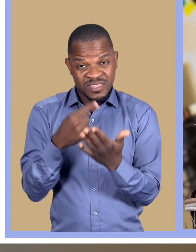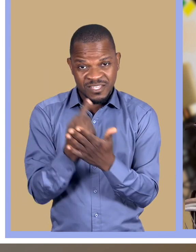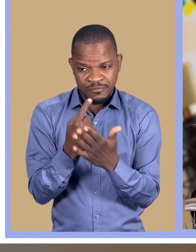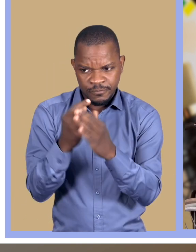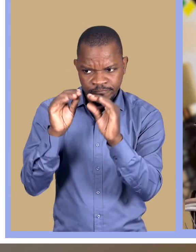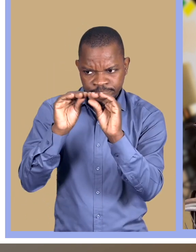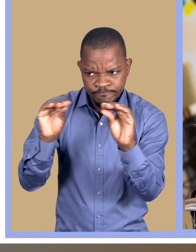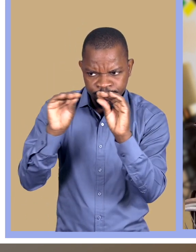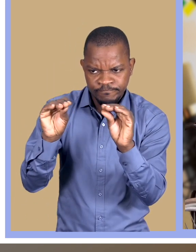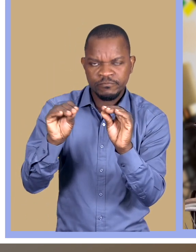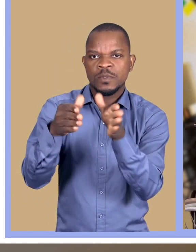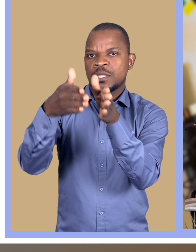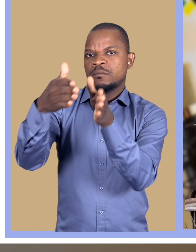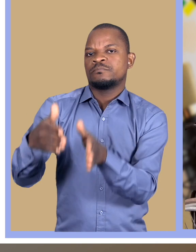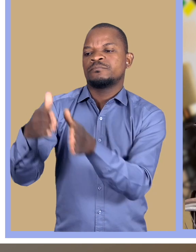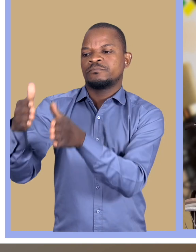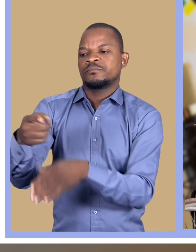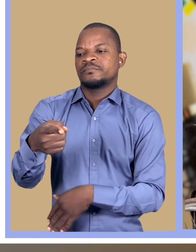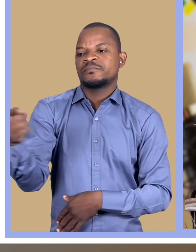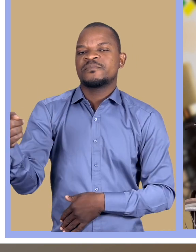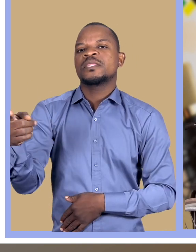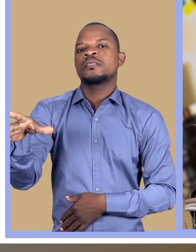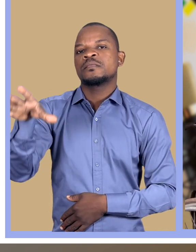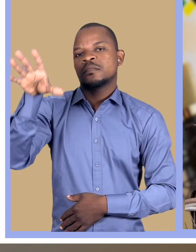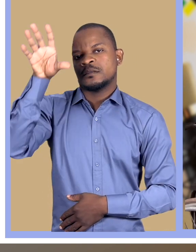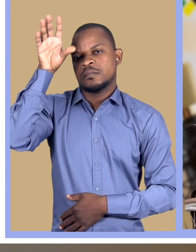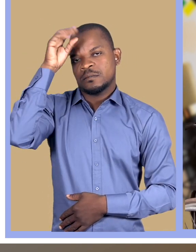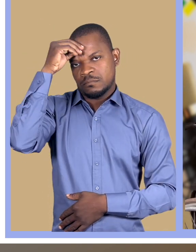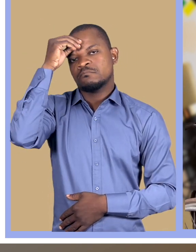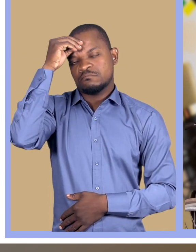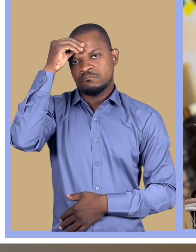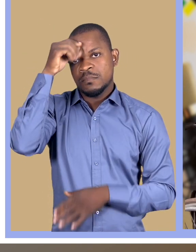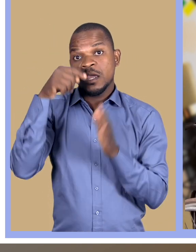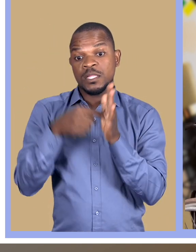Educar o cidadão. Fazer com que ele perceba que ter lixo nos espaços